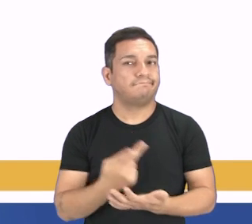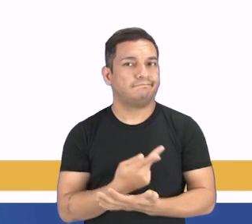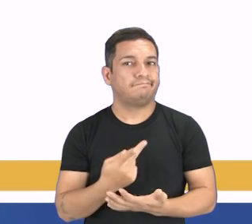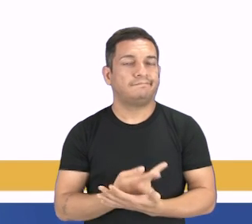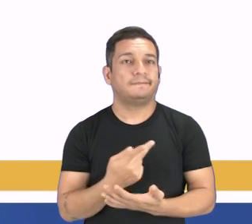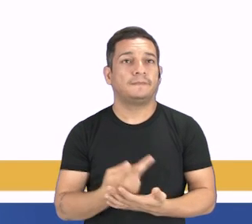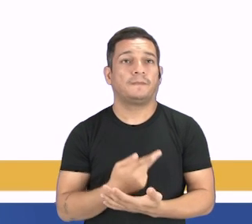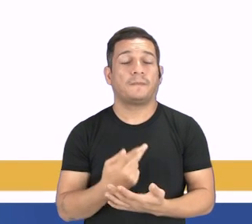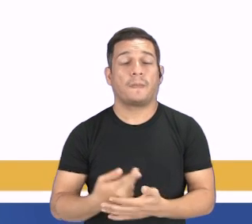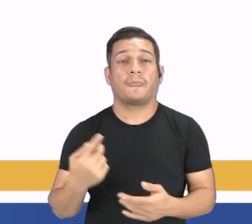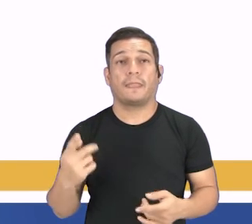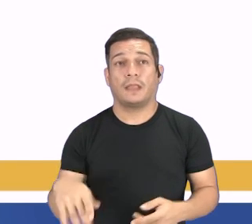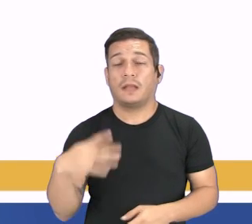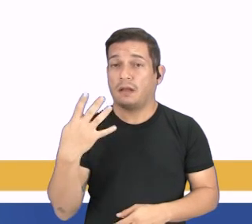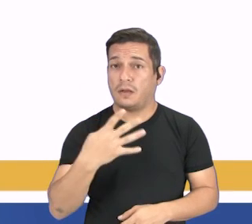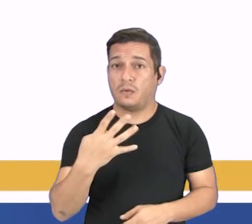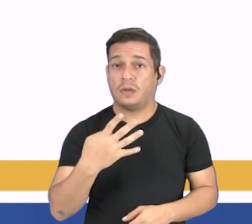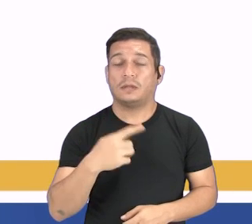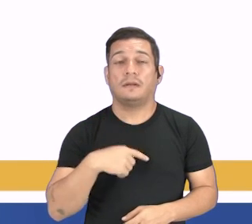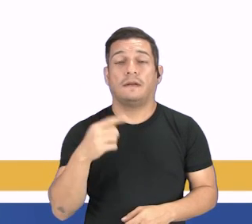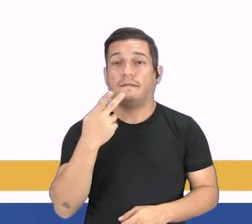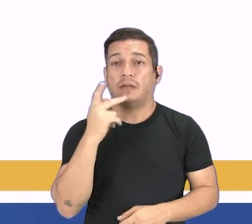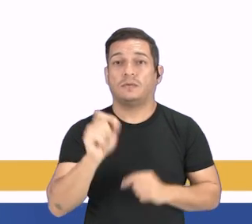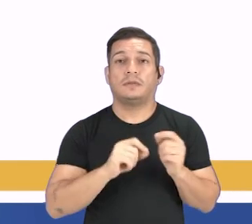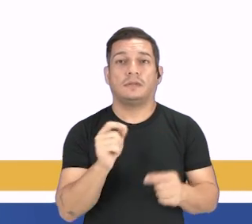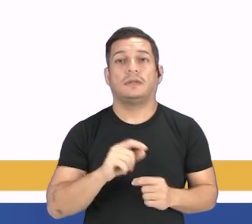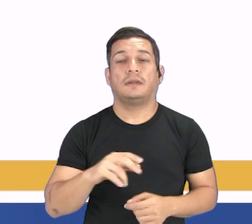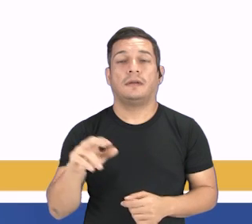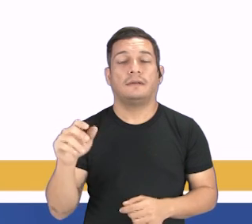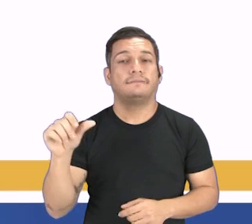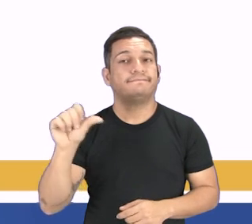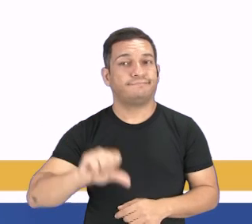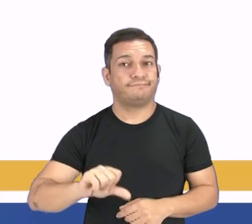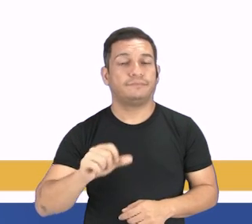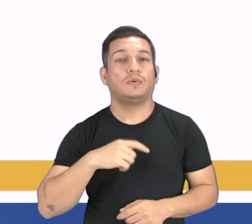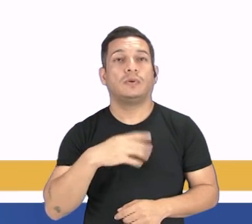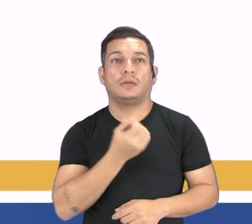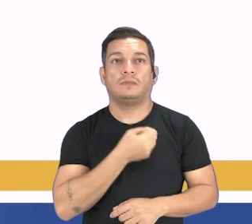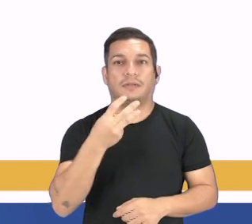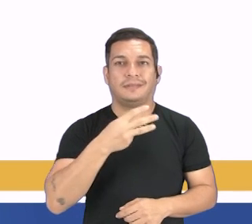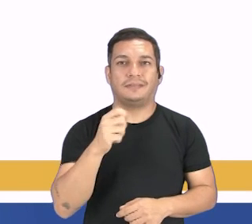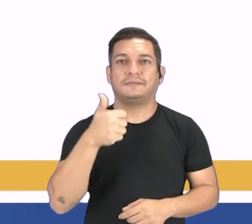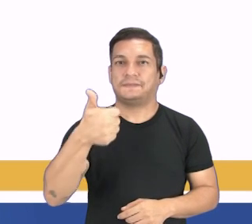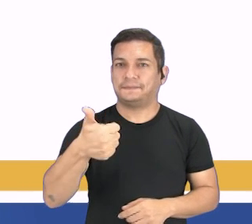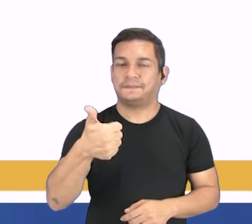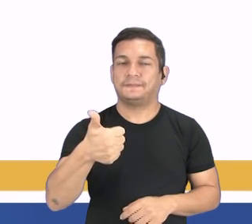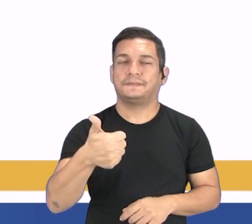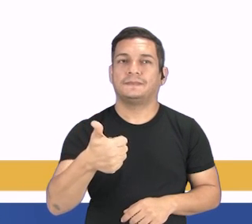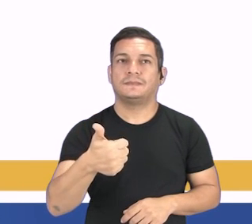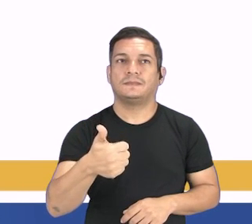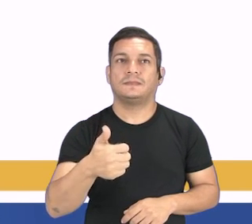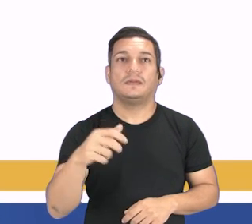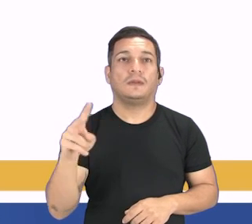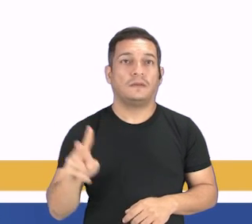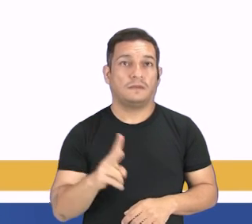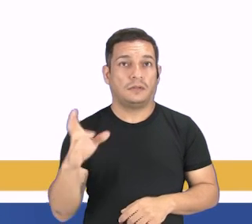Errada. Na verdade, essa número 4 nega o que a número 3 afirmou, se vocês olharem bem. Os